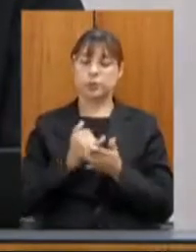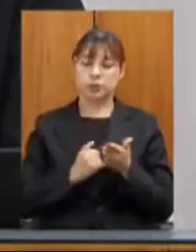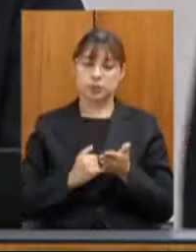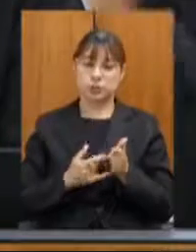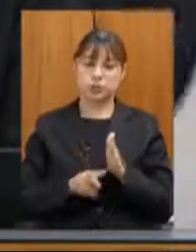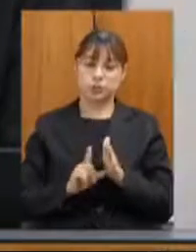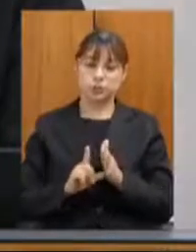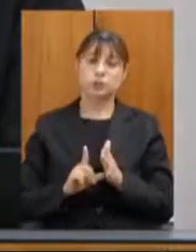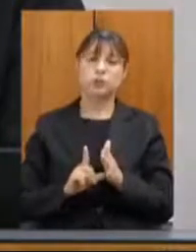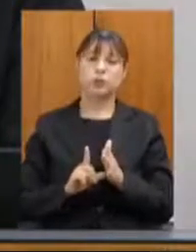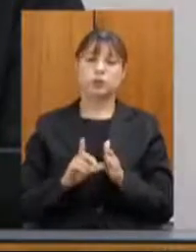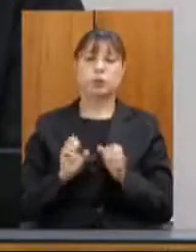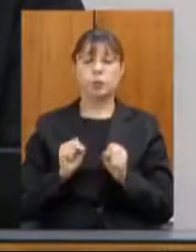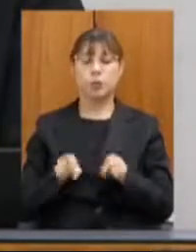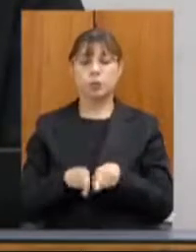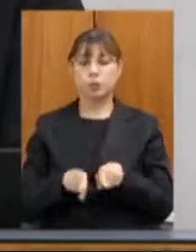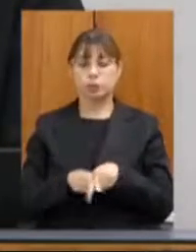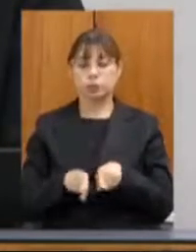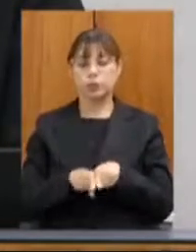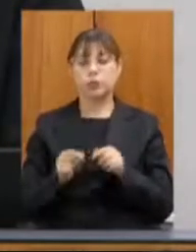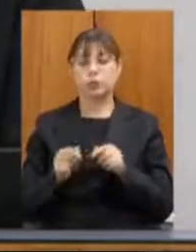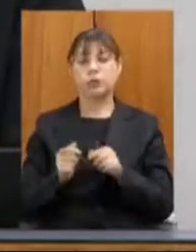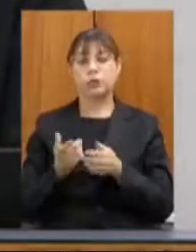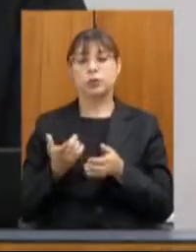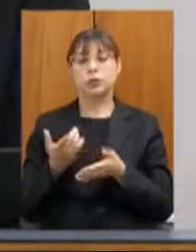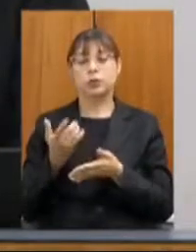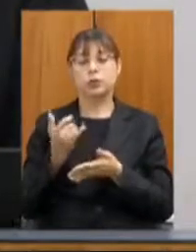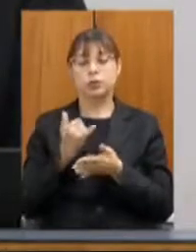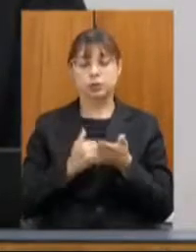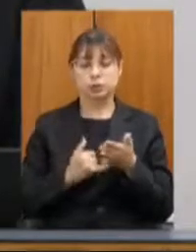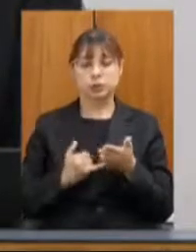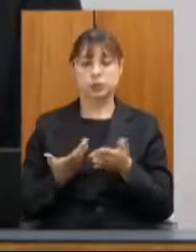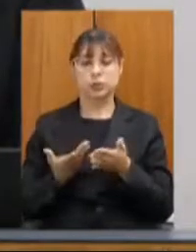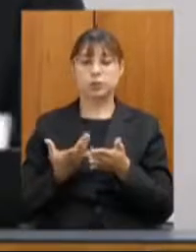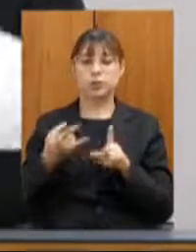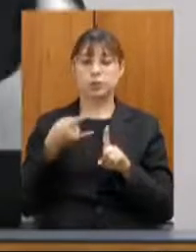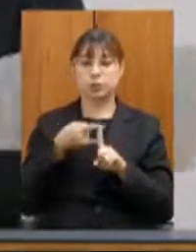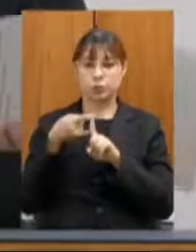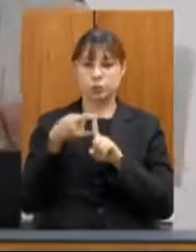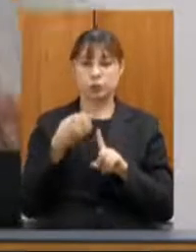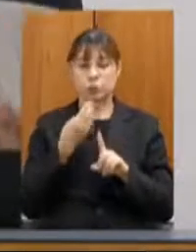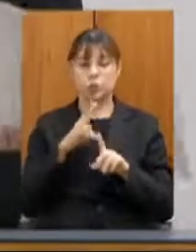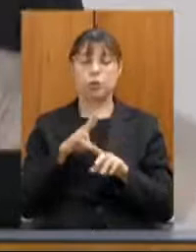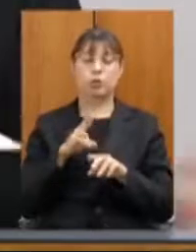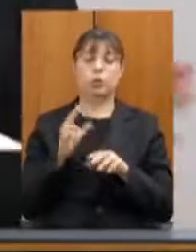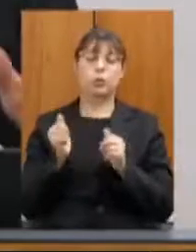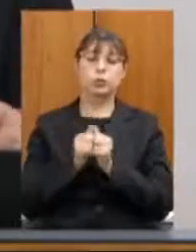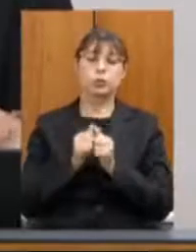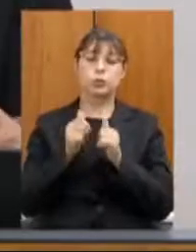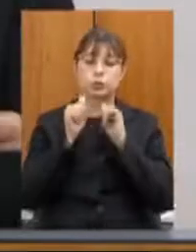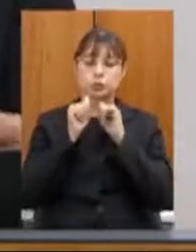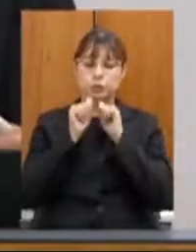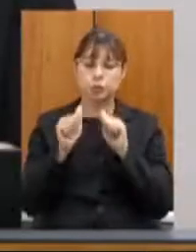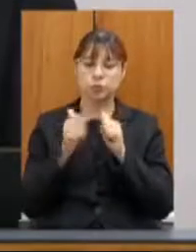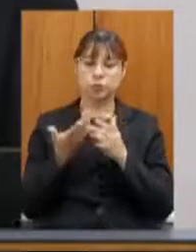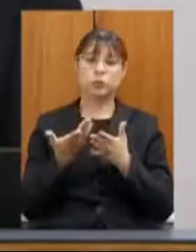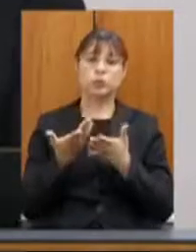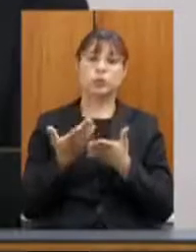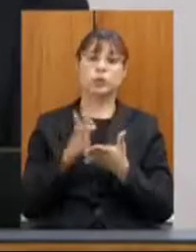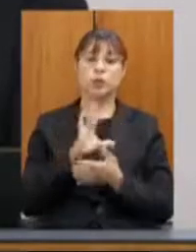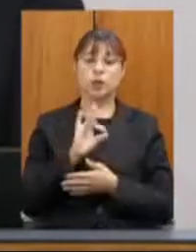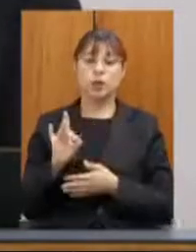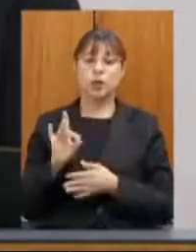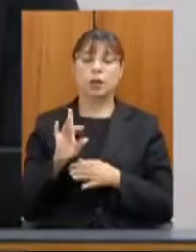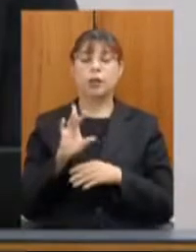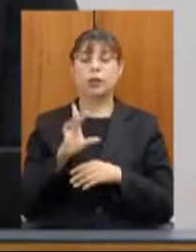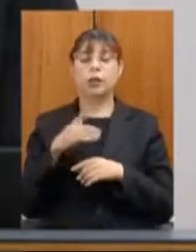podem se inscrever pessoalmente junto à assessoria da comissão ou através do chat online do aplicativo Zoom. Cada deputado poderá